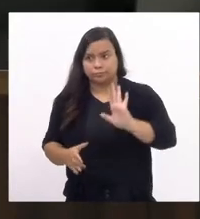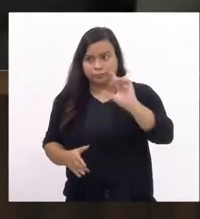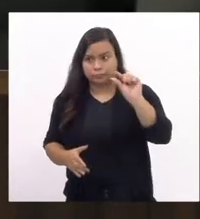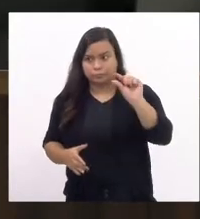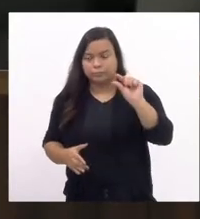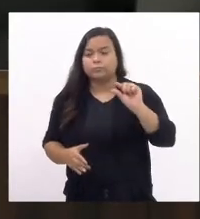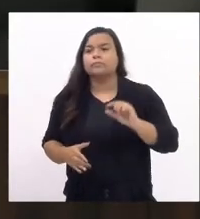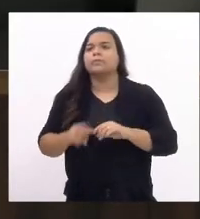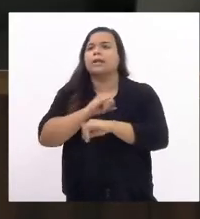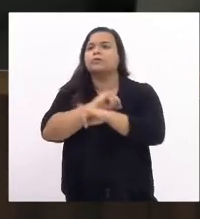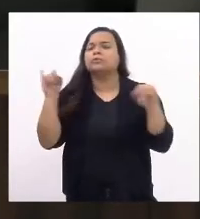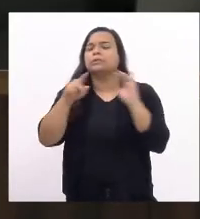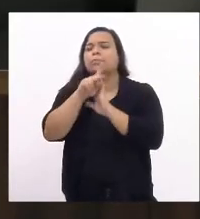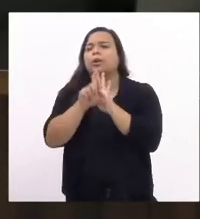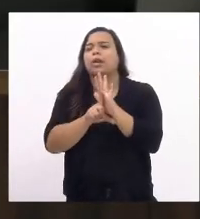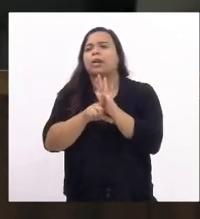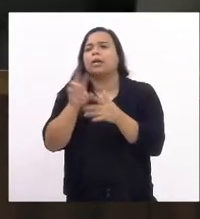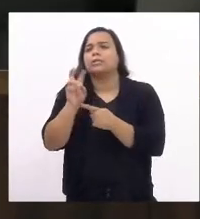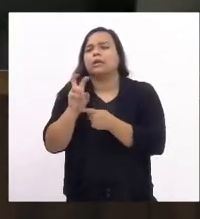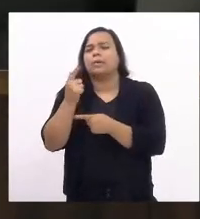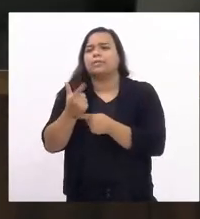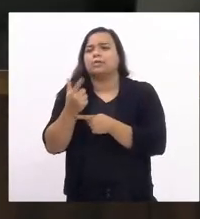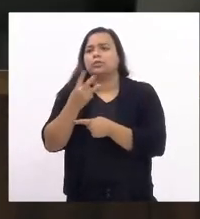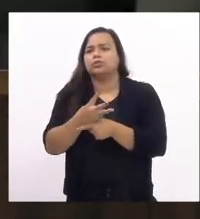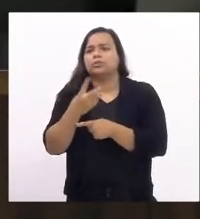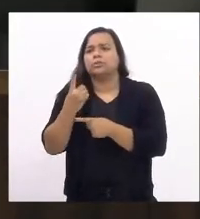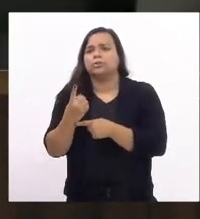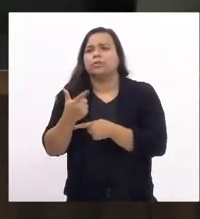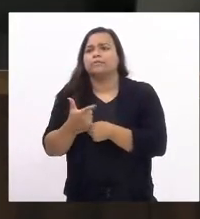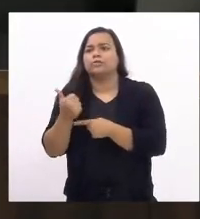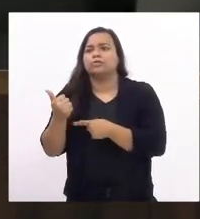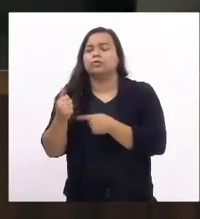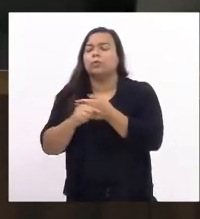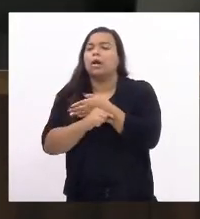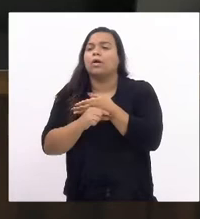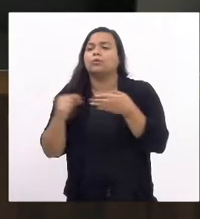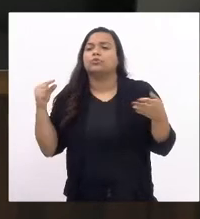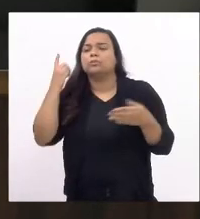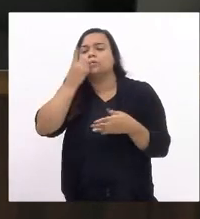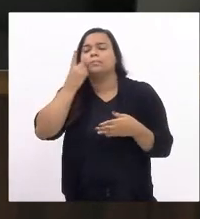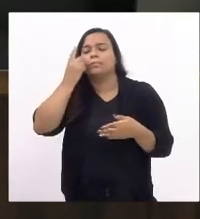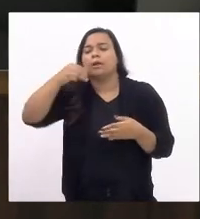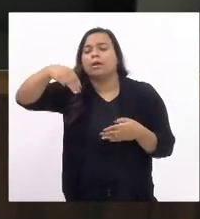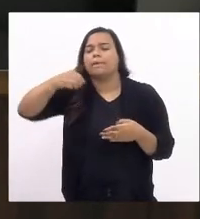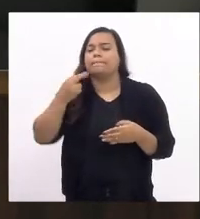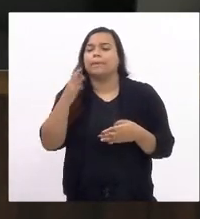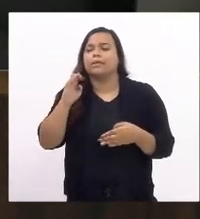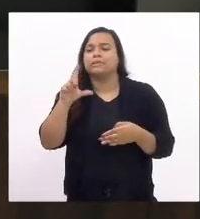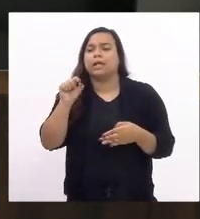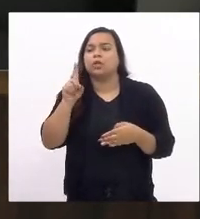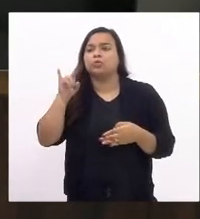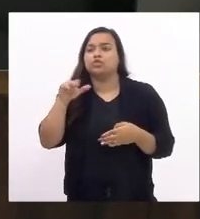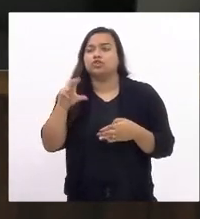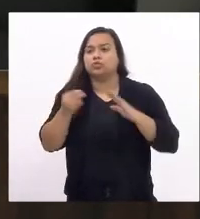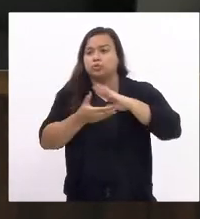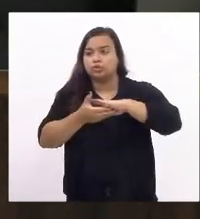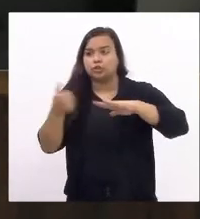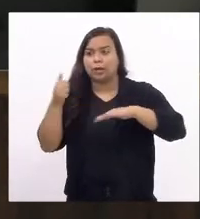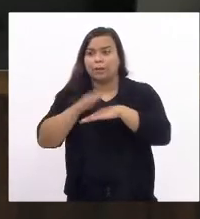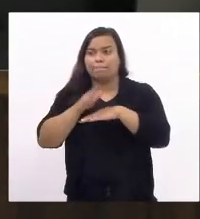Obrigado. Anuncio o projeto de lei 5231 de 21, de autoria do deputado Marcelo Dino, retirada a pedido do